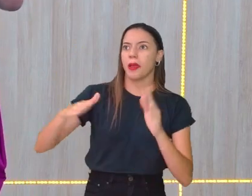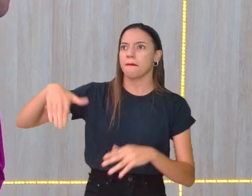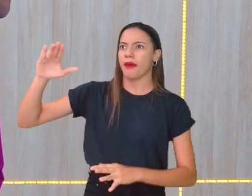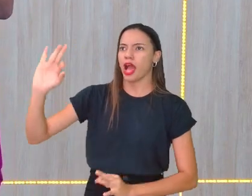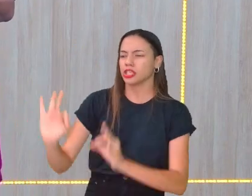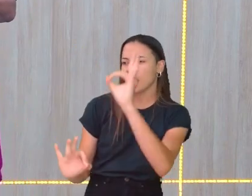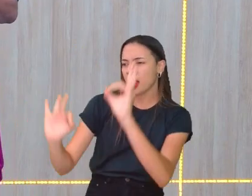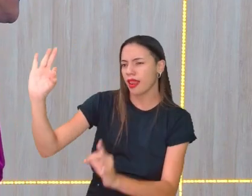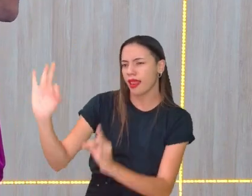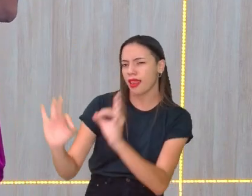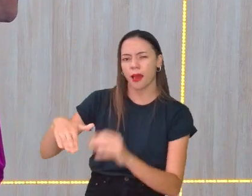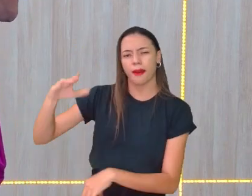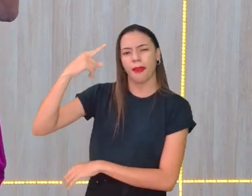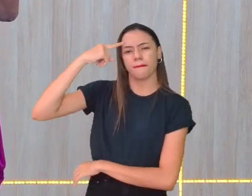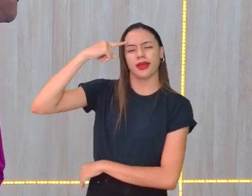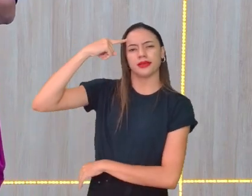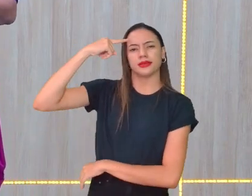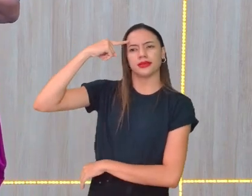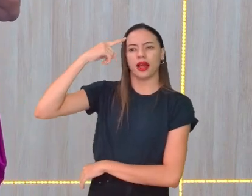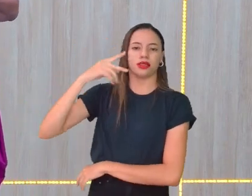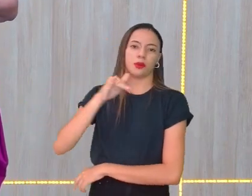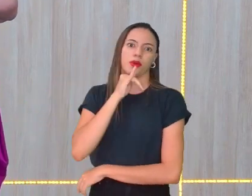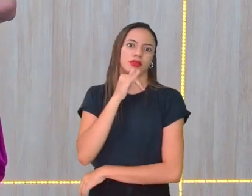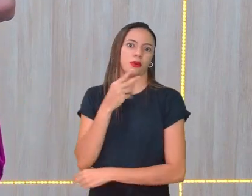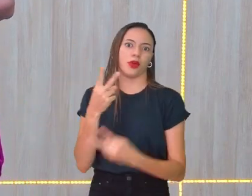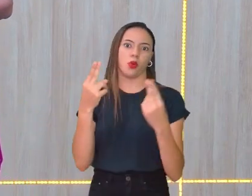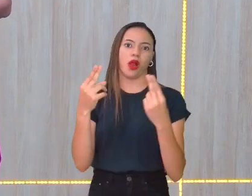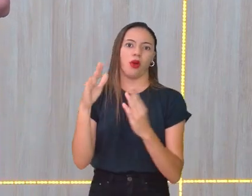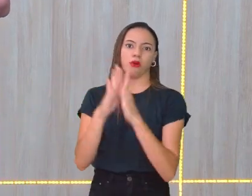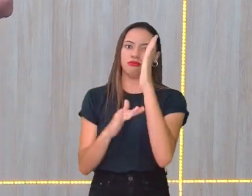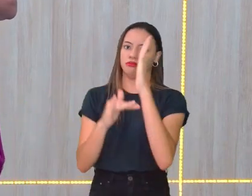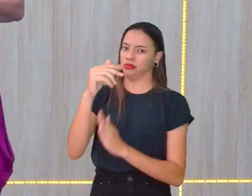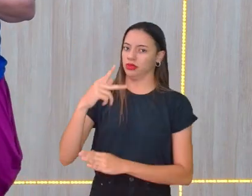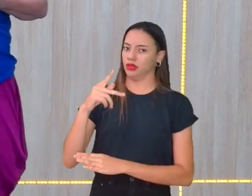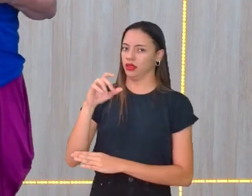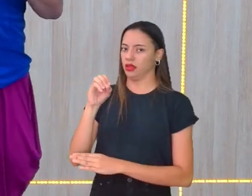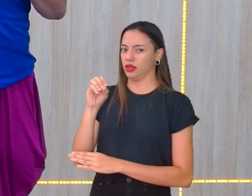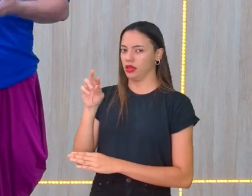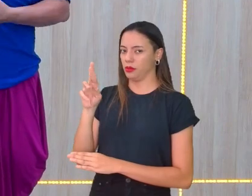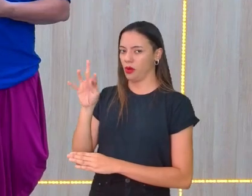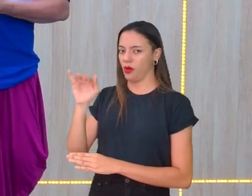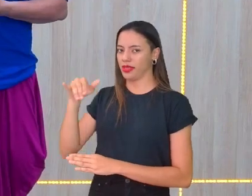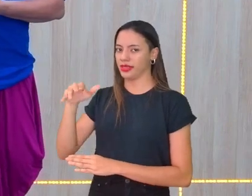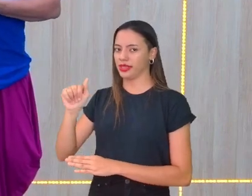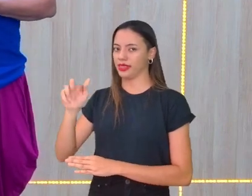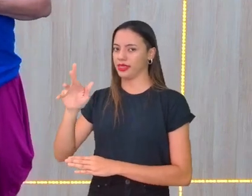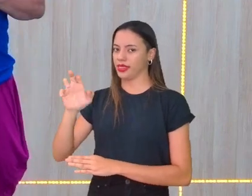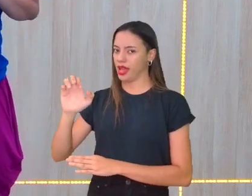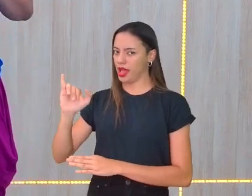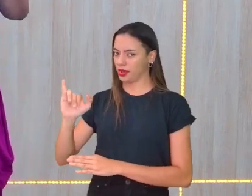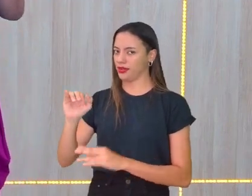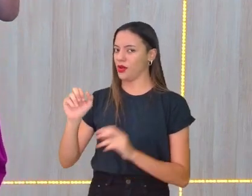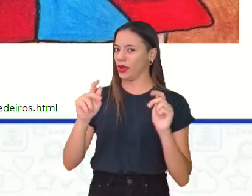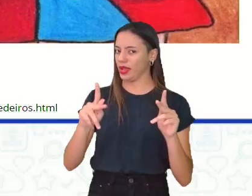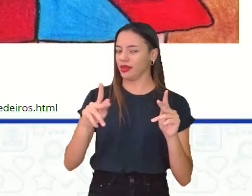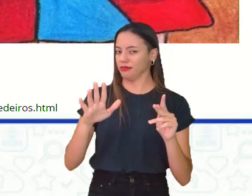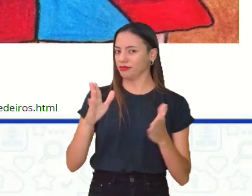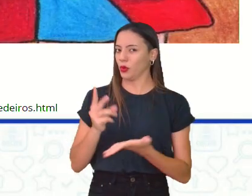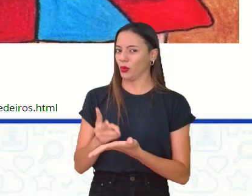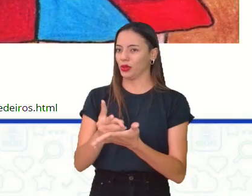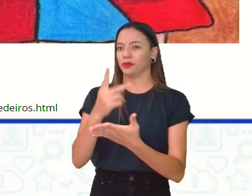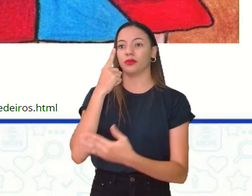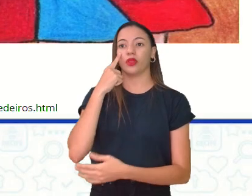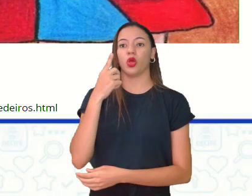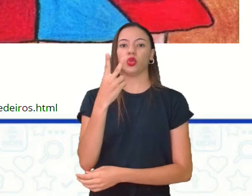mais pensada, mais elaborada, como é o caso da obra do Portinari. Tá bom? Vamos seguindo. E aí, mais duas